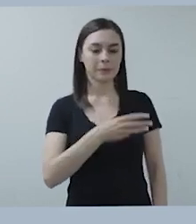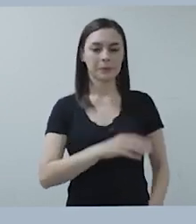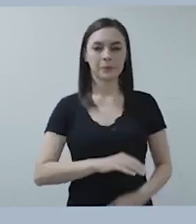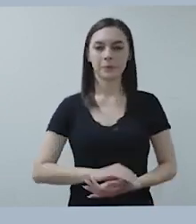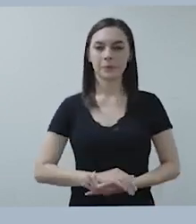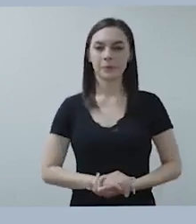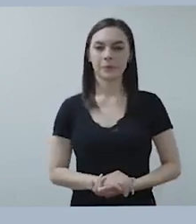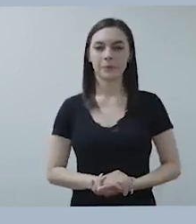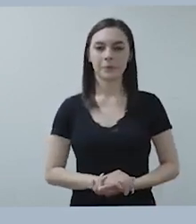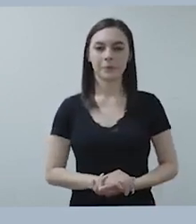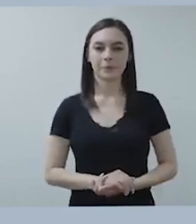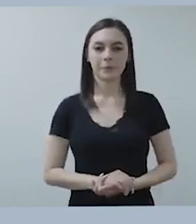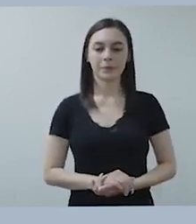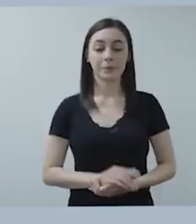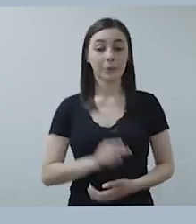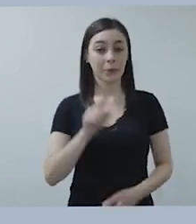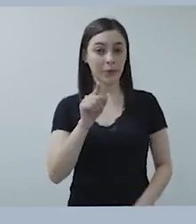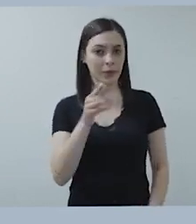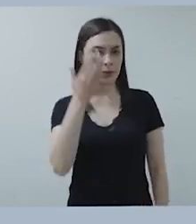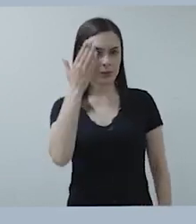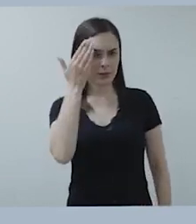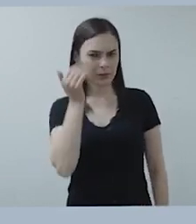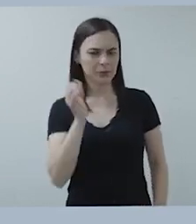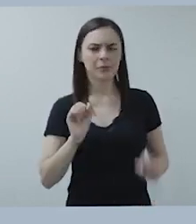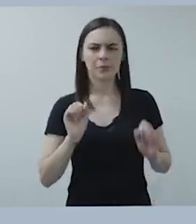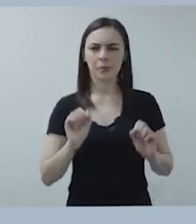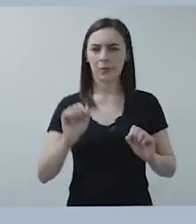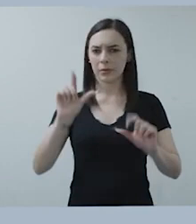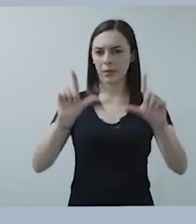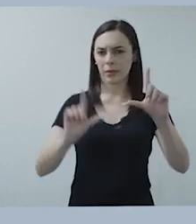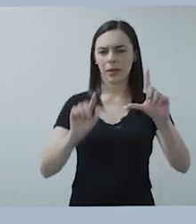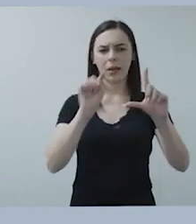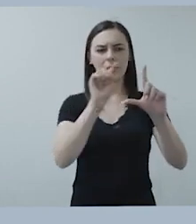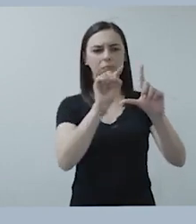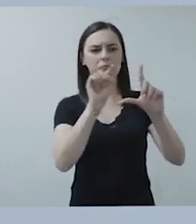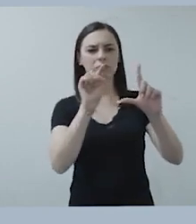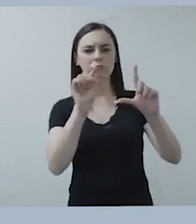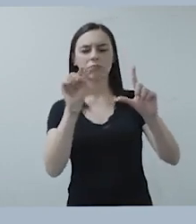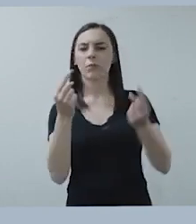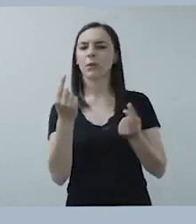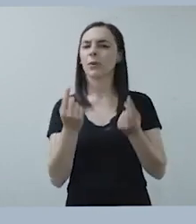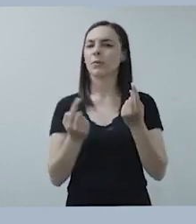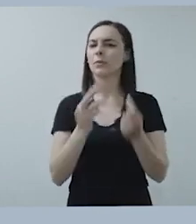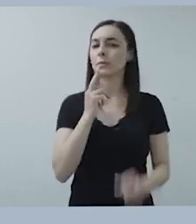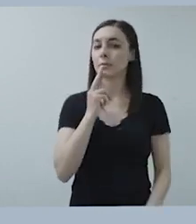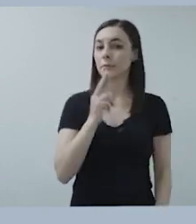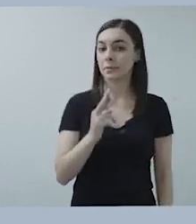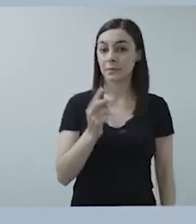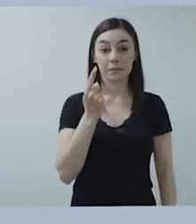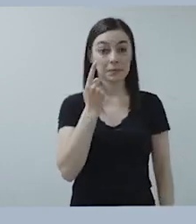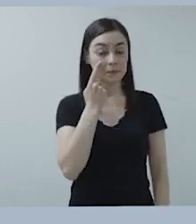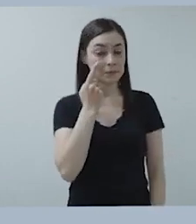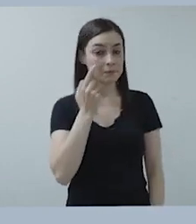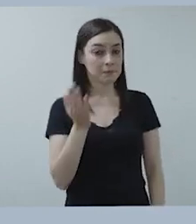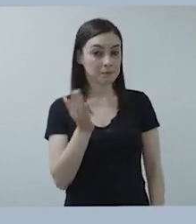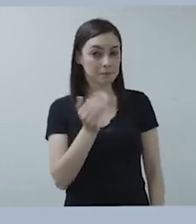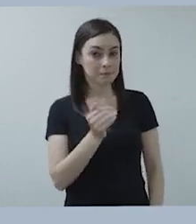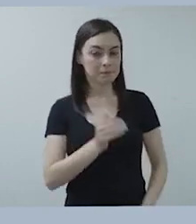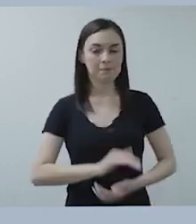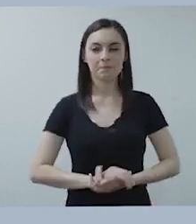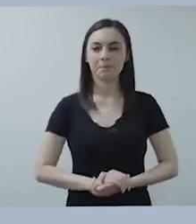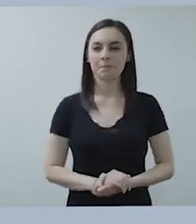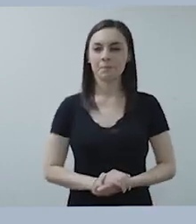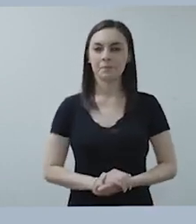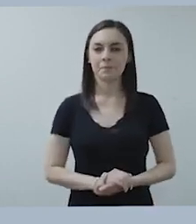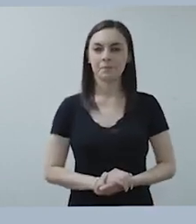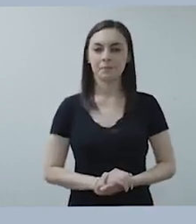3? Já sabem? Apontem aí na tela de vocês a resposta. Vamos ver? Olha